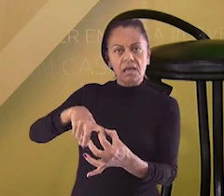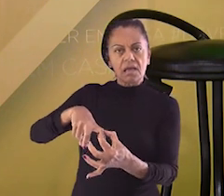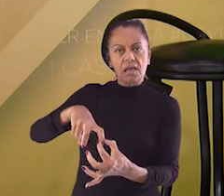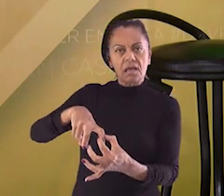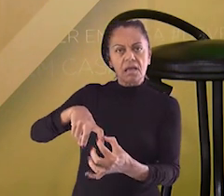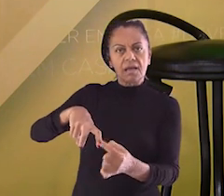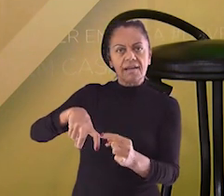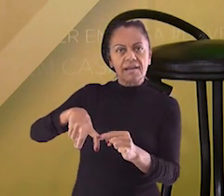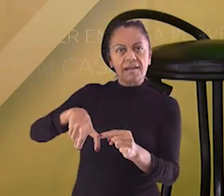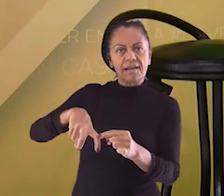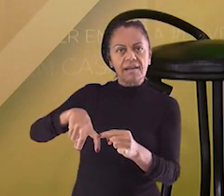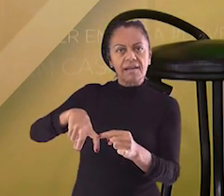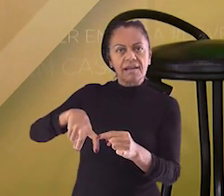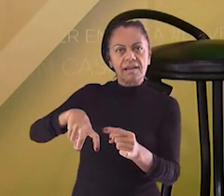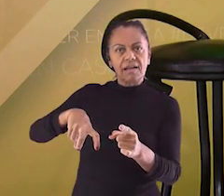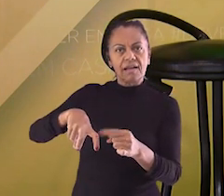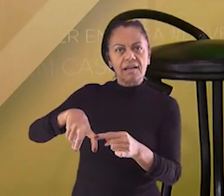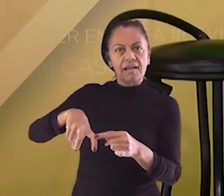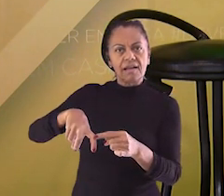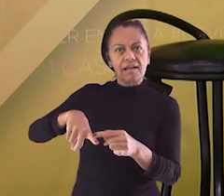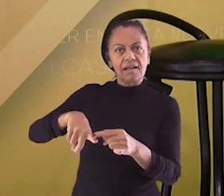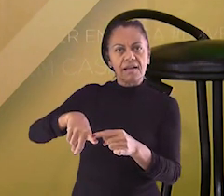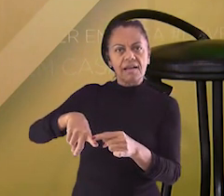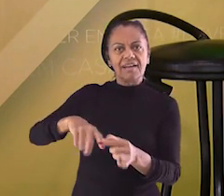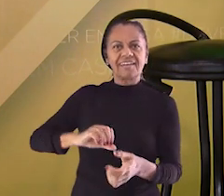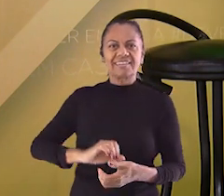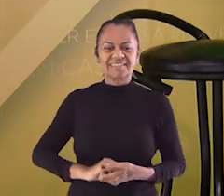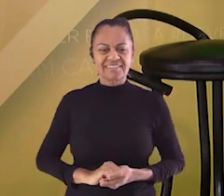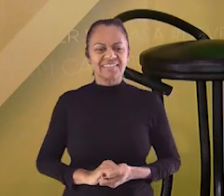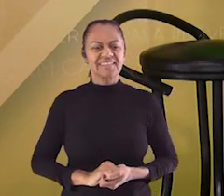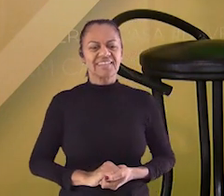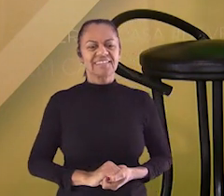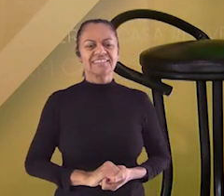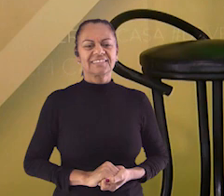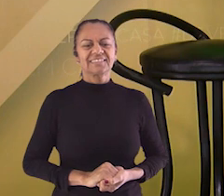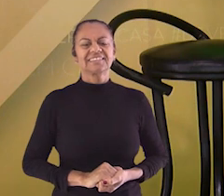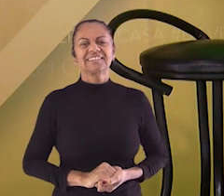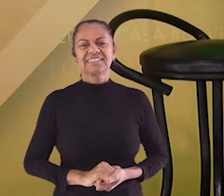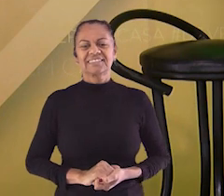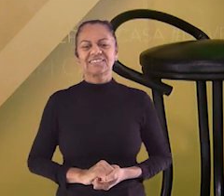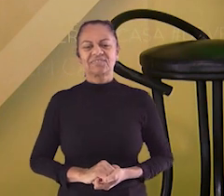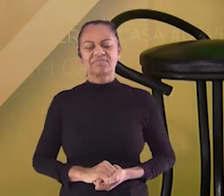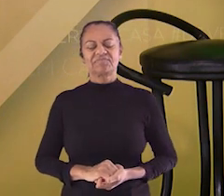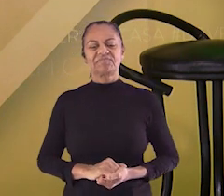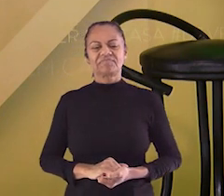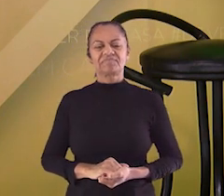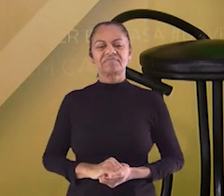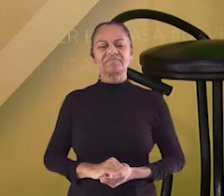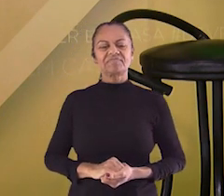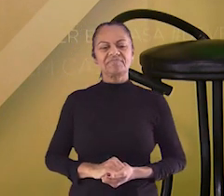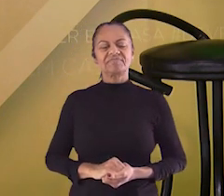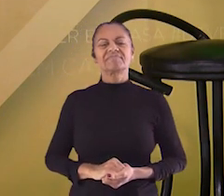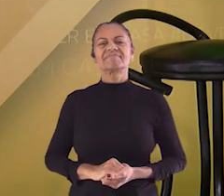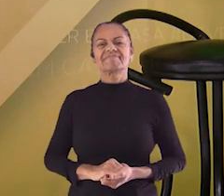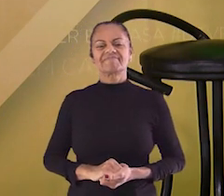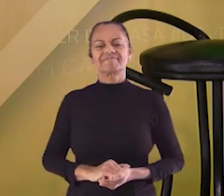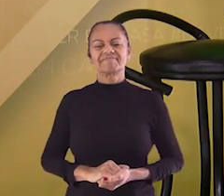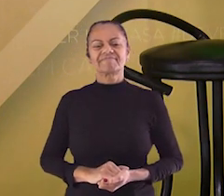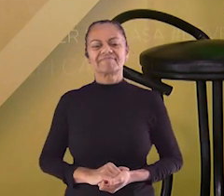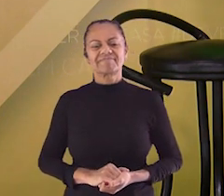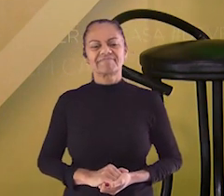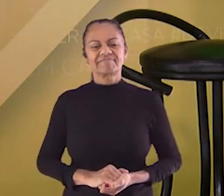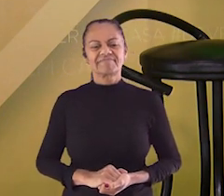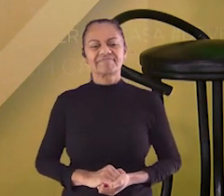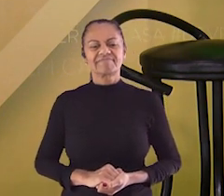na parte entre a patela e o osso aqui inferior, tá? Senão... Vai machucar o coleguinha. Vai machucar o